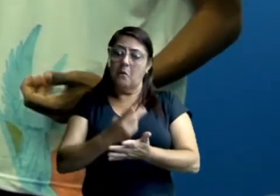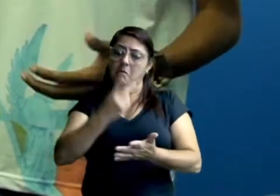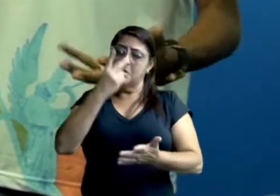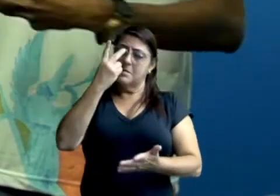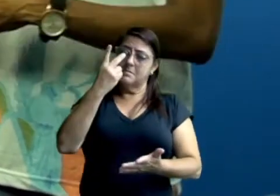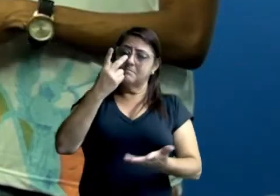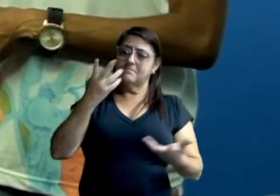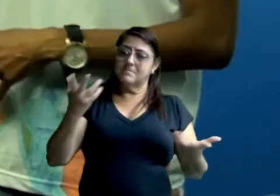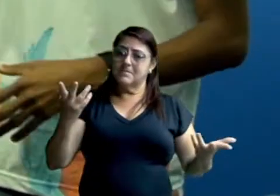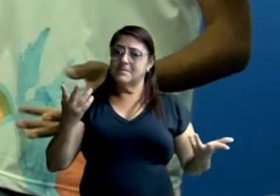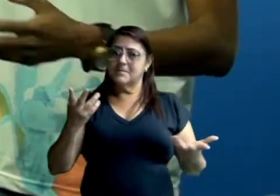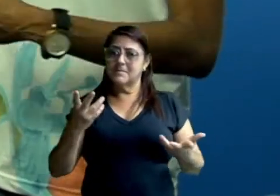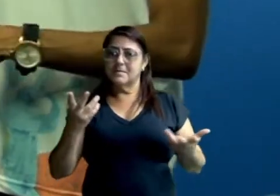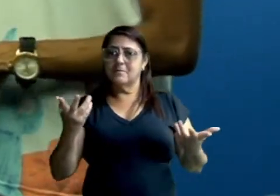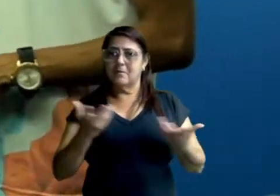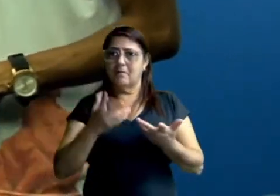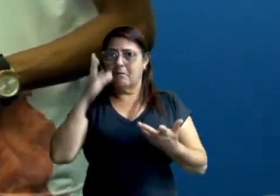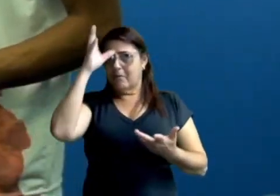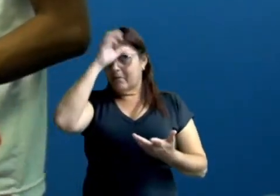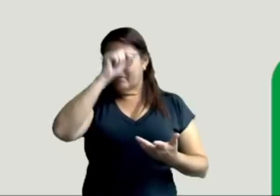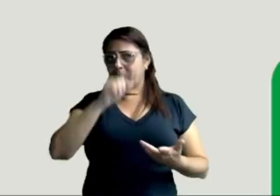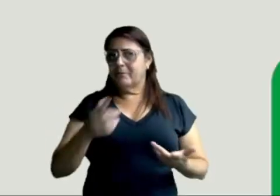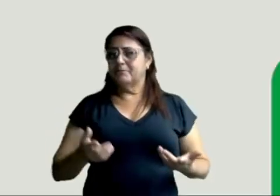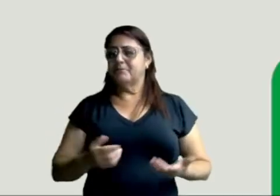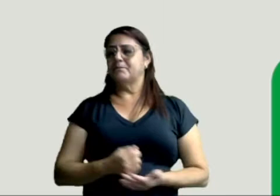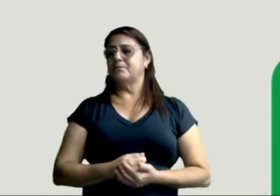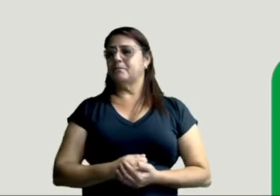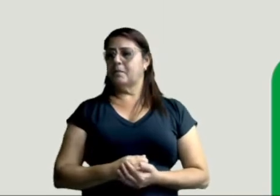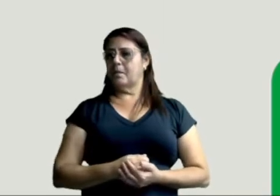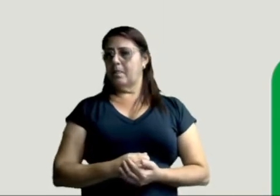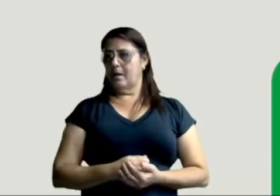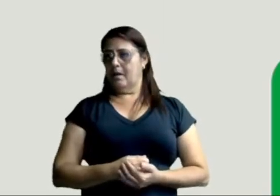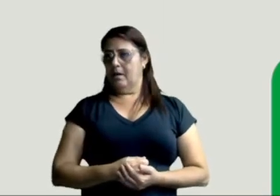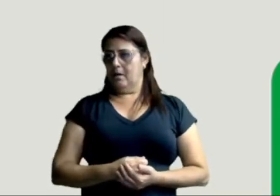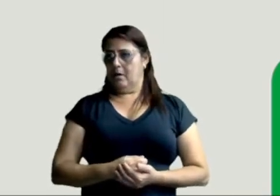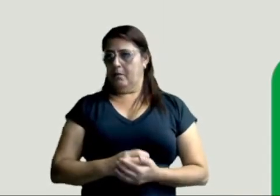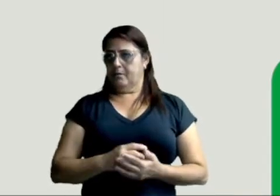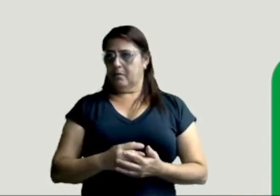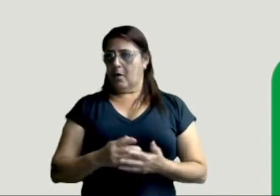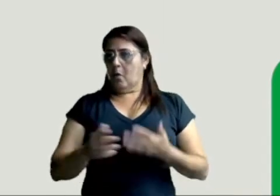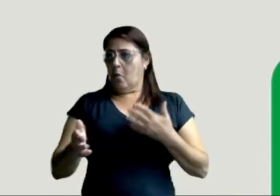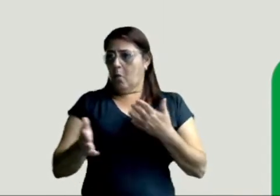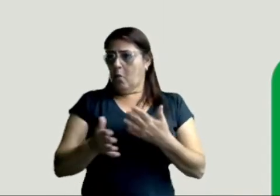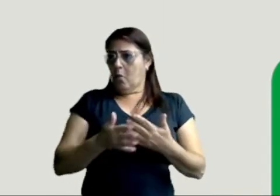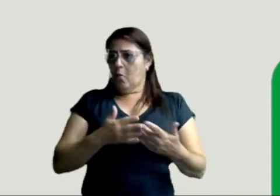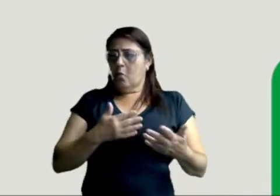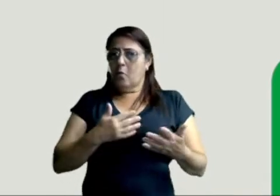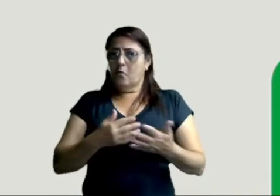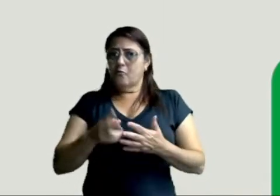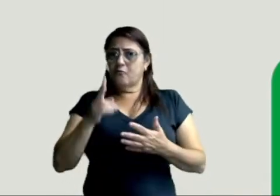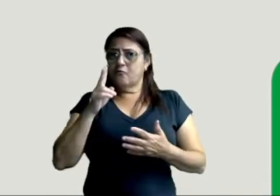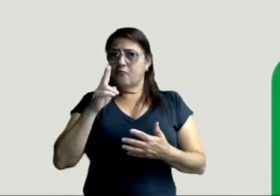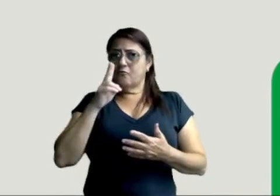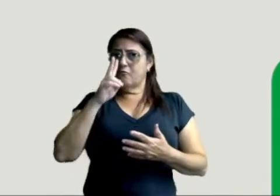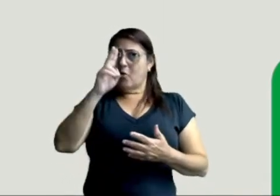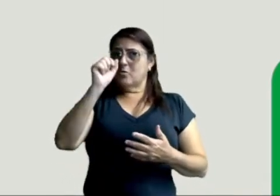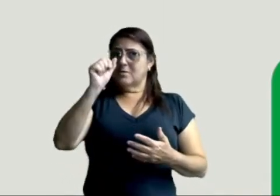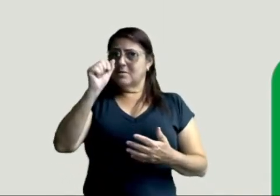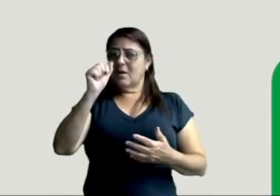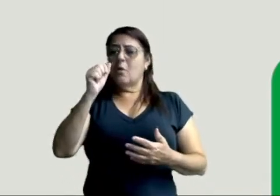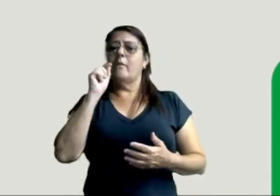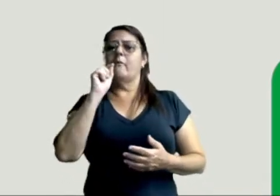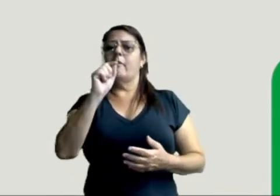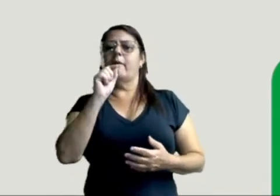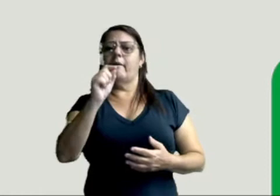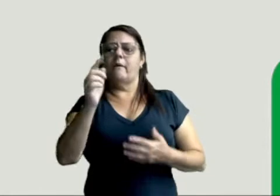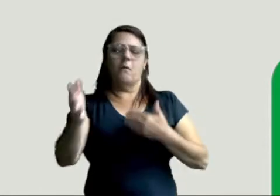partir de agora. Beleza? Segue comigo aqui. Então, o que é uma força?